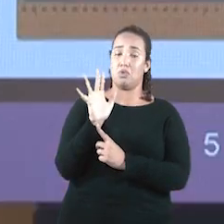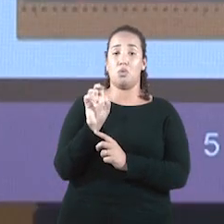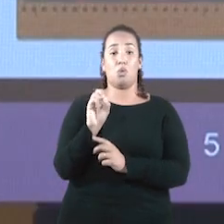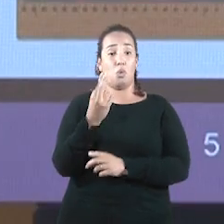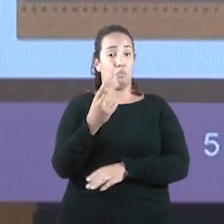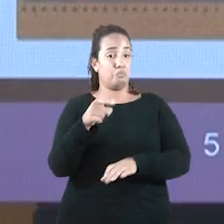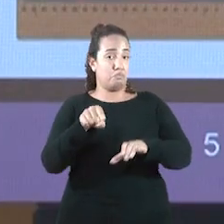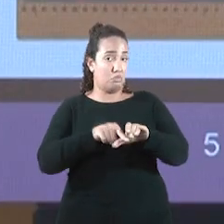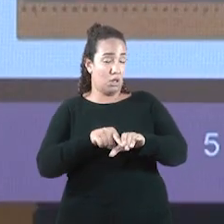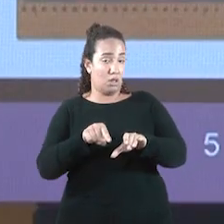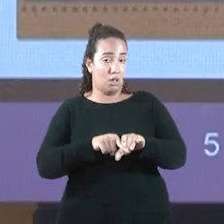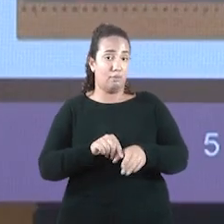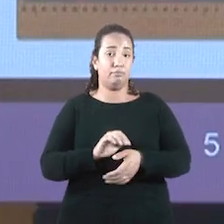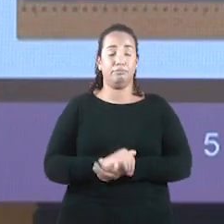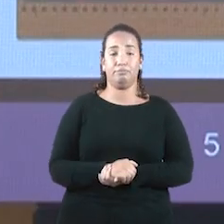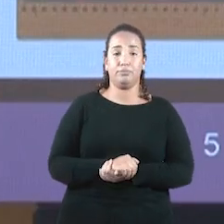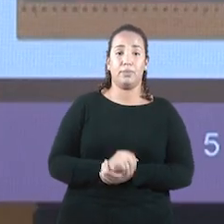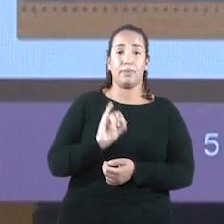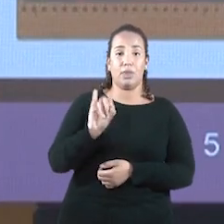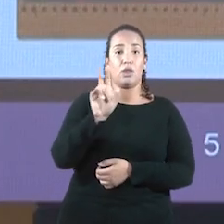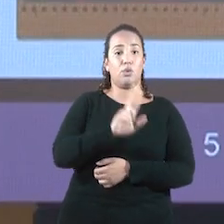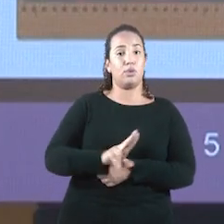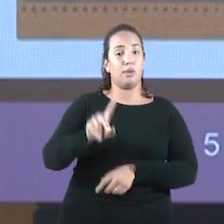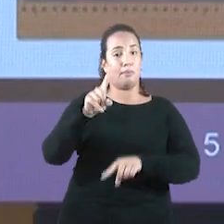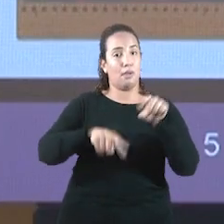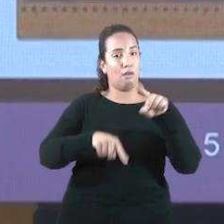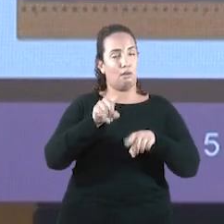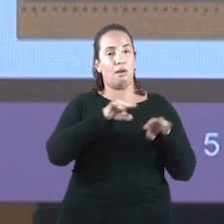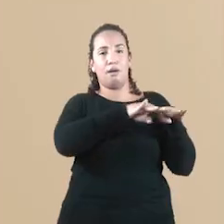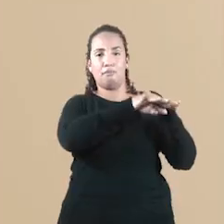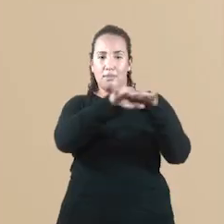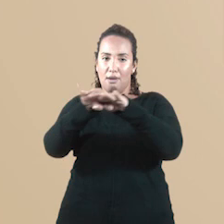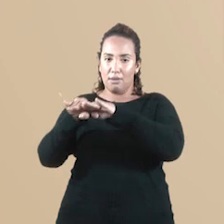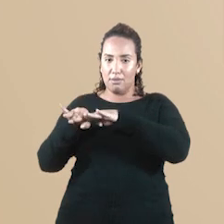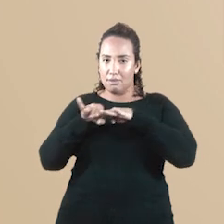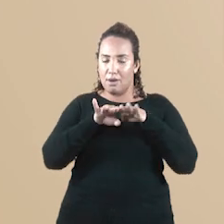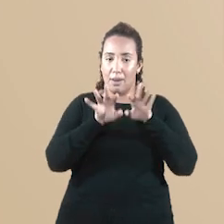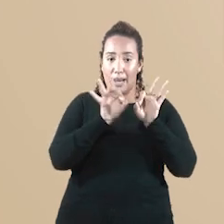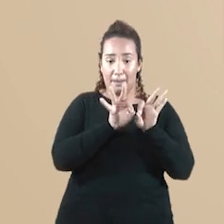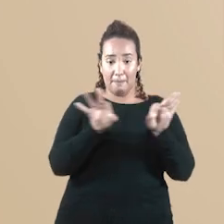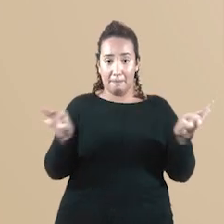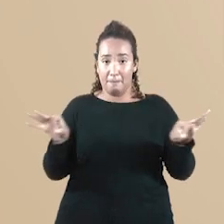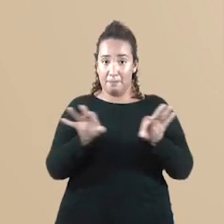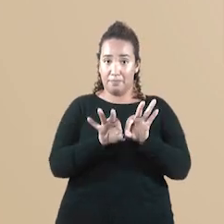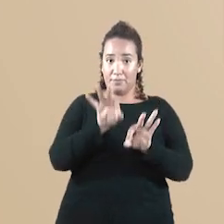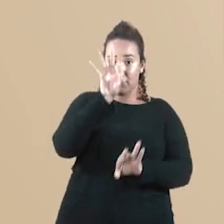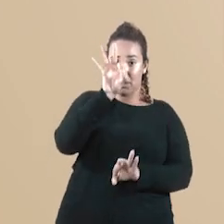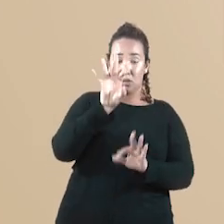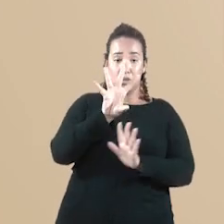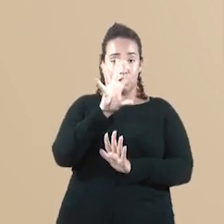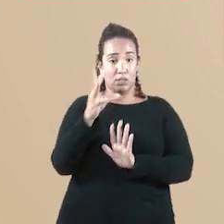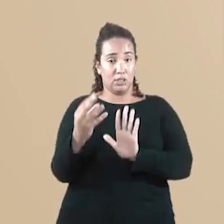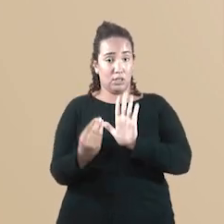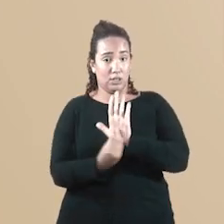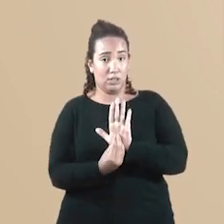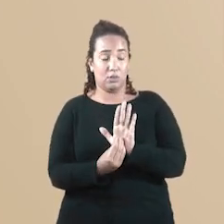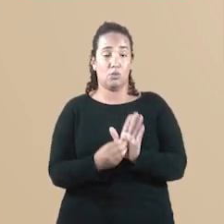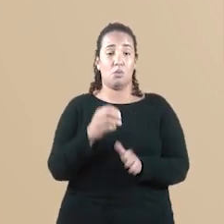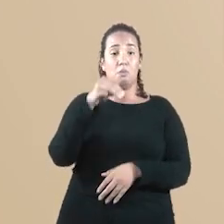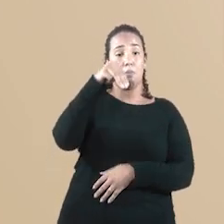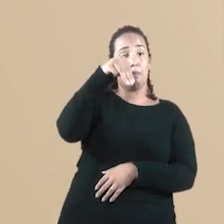pé. Quando usamos os instrumentos padronizados do comprimento, a medição vai ter como unidade de medida